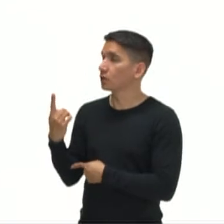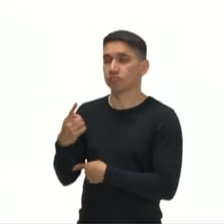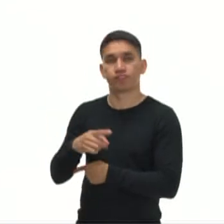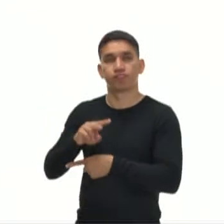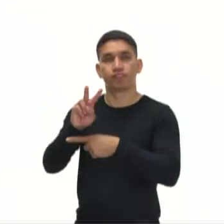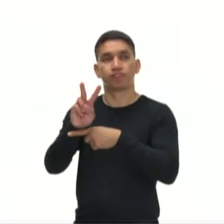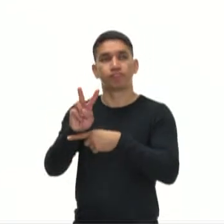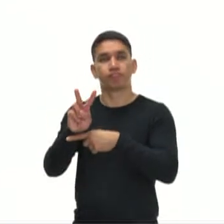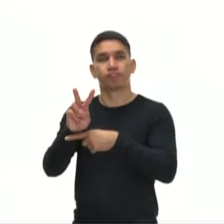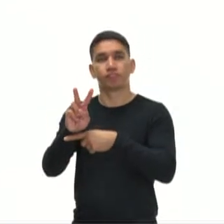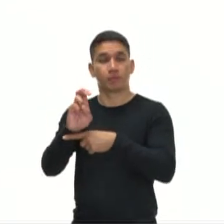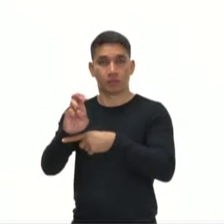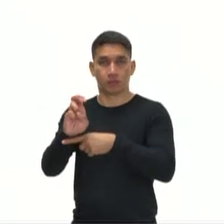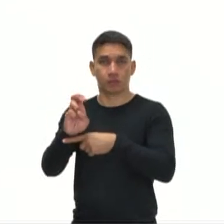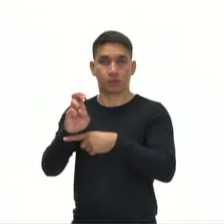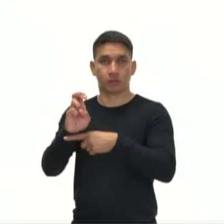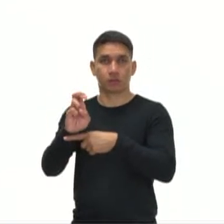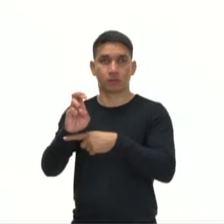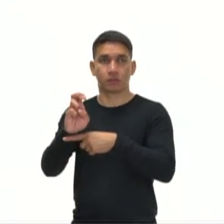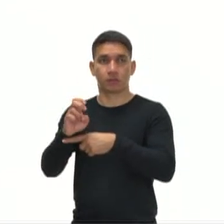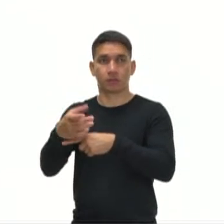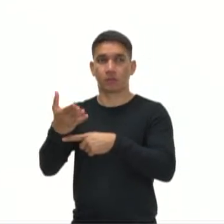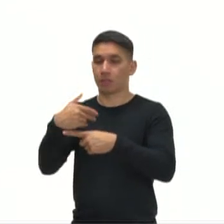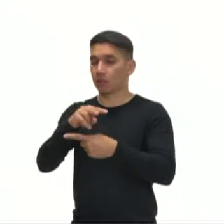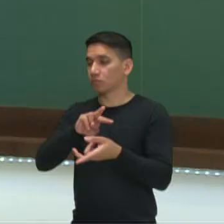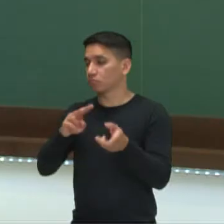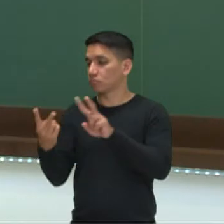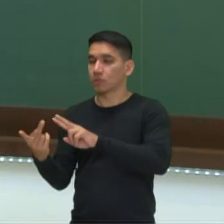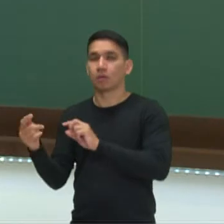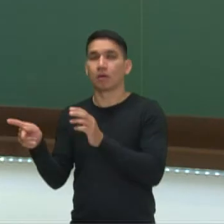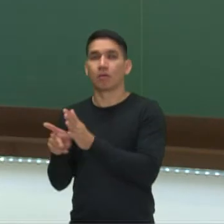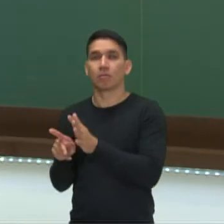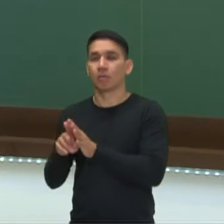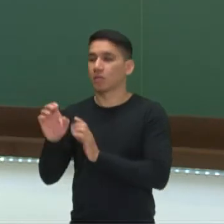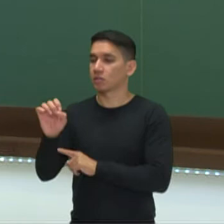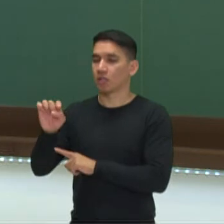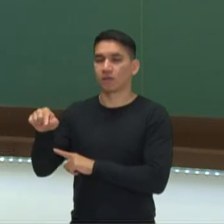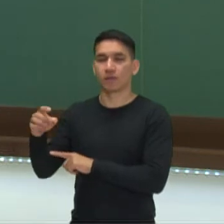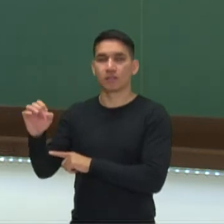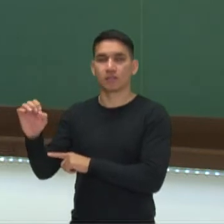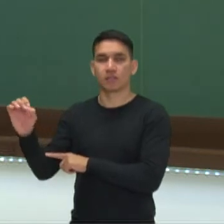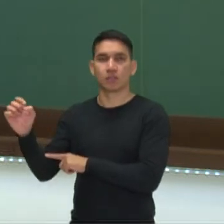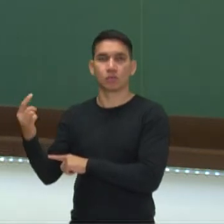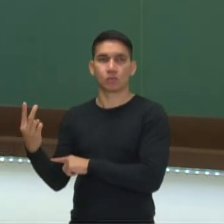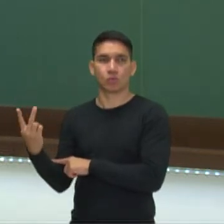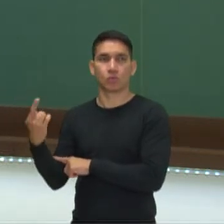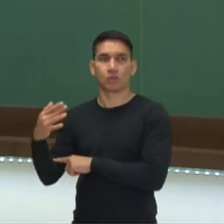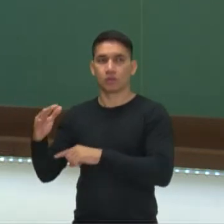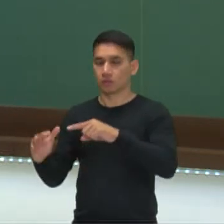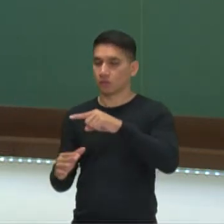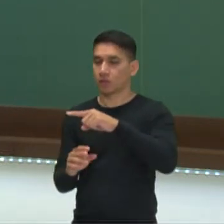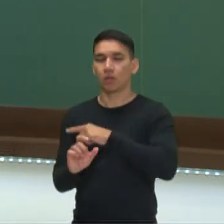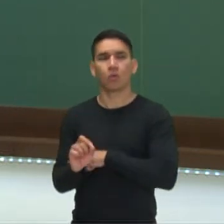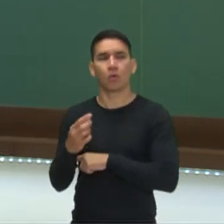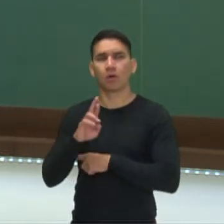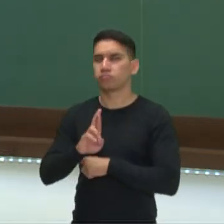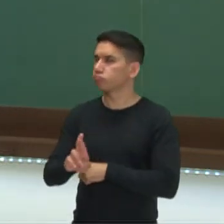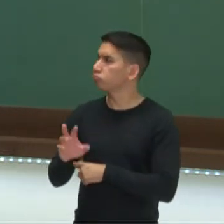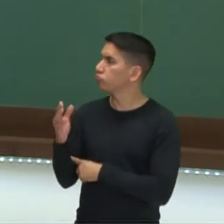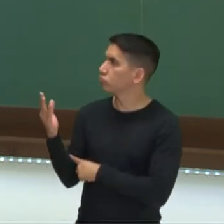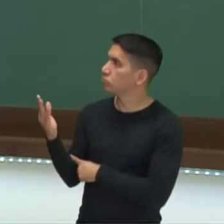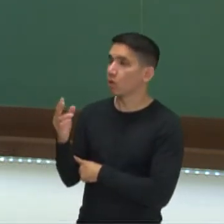corrente. A tensão é 5, passa a corrente que é 0,02, dividindo 5, eu vou ter 2.500